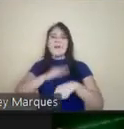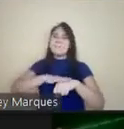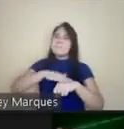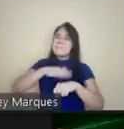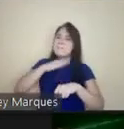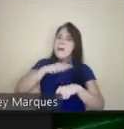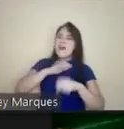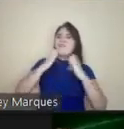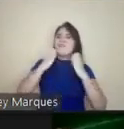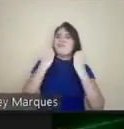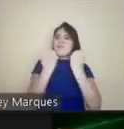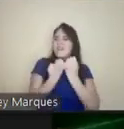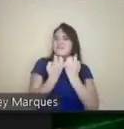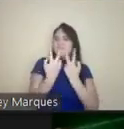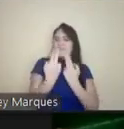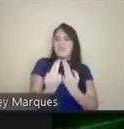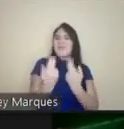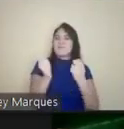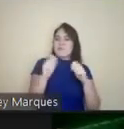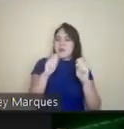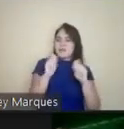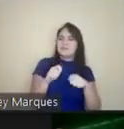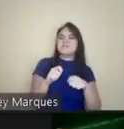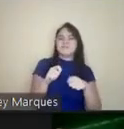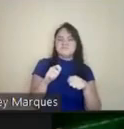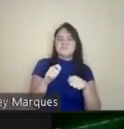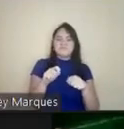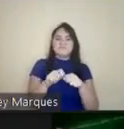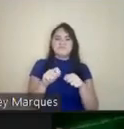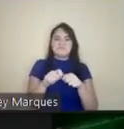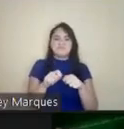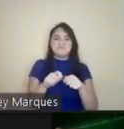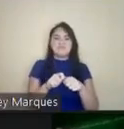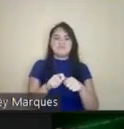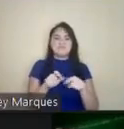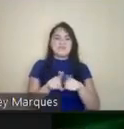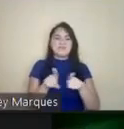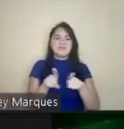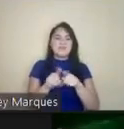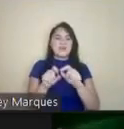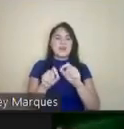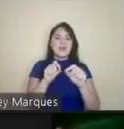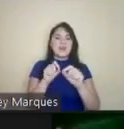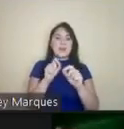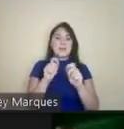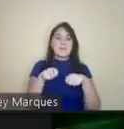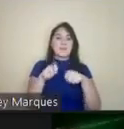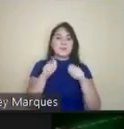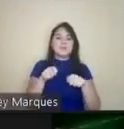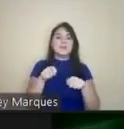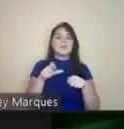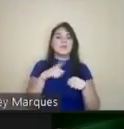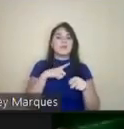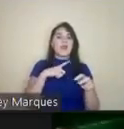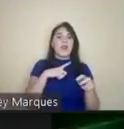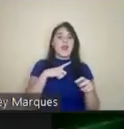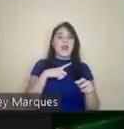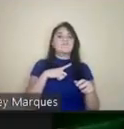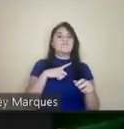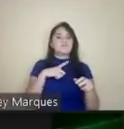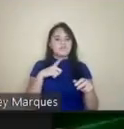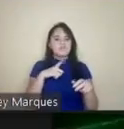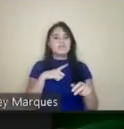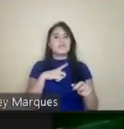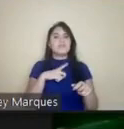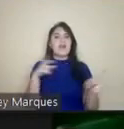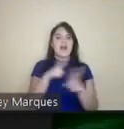eu acho que aí onde é que está, Mirdá e Cida, que assim, é onde a gente cria-se uma rede realmente de poesia, de literatura,